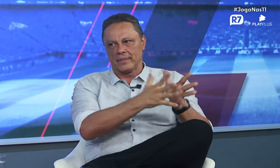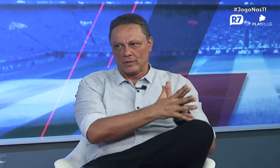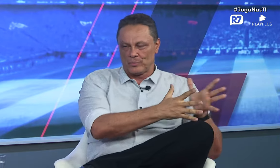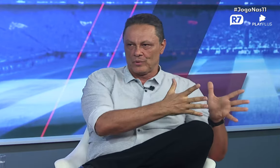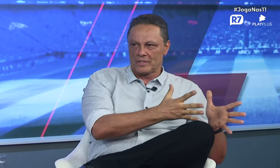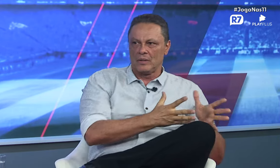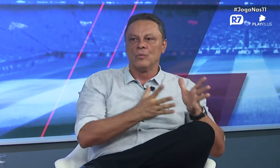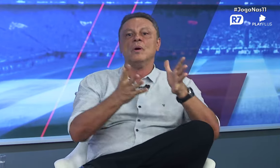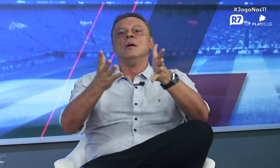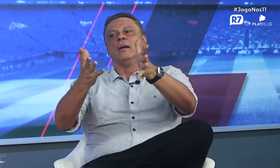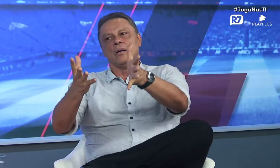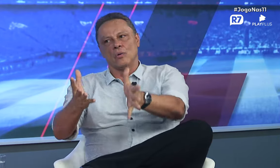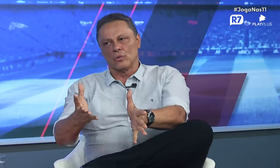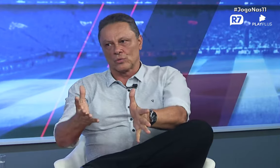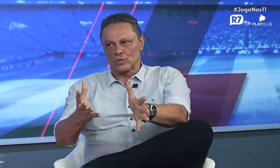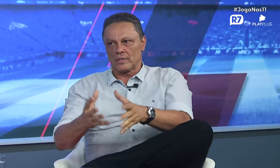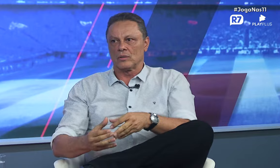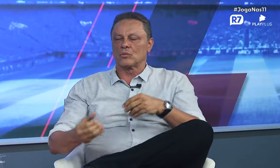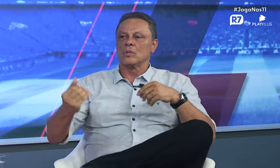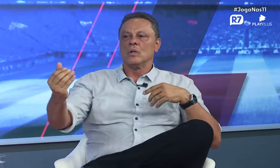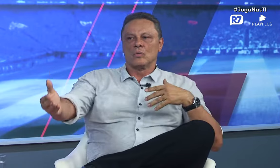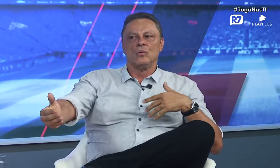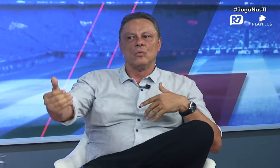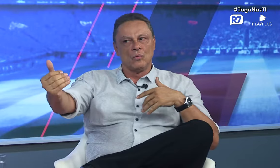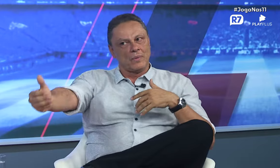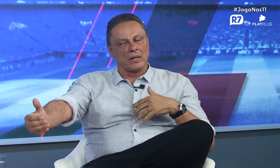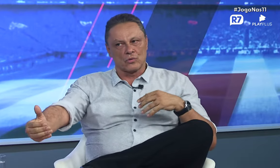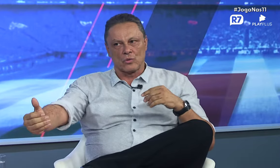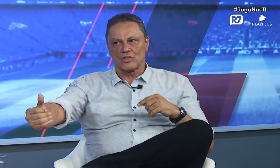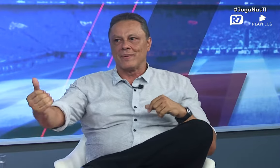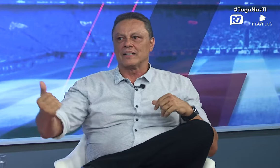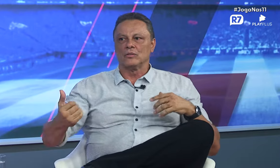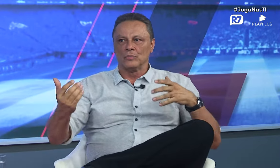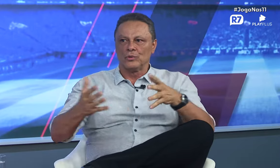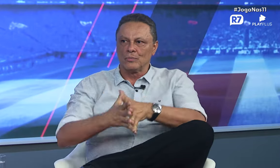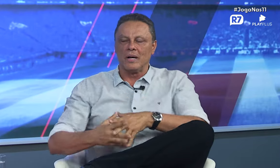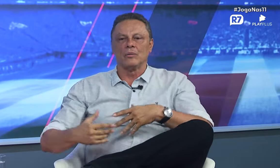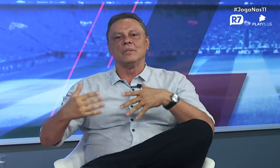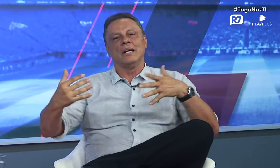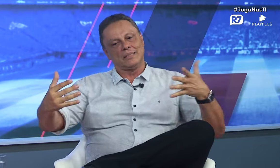Santa, perdeu por 2-1. Errou contra o Santos. O Marcos Rocha